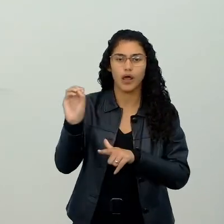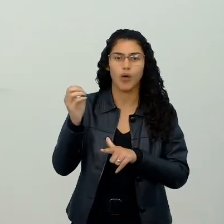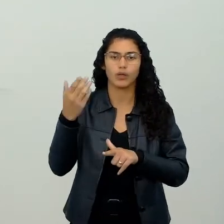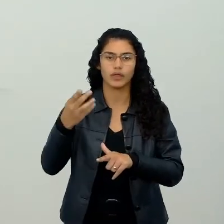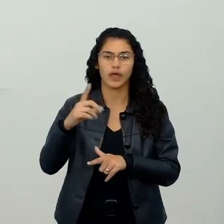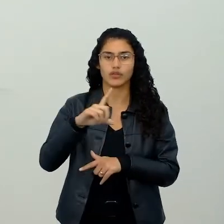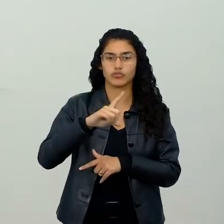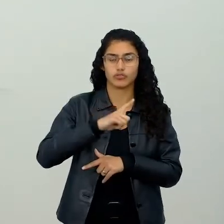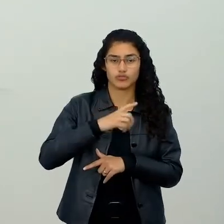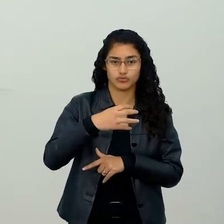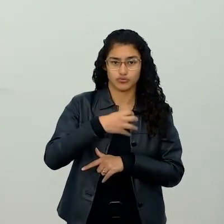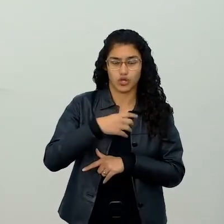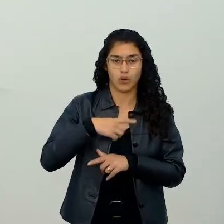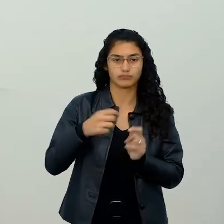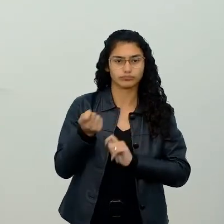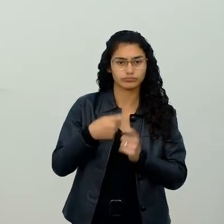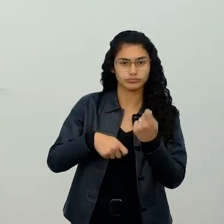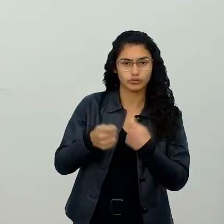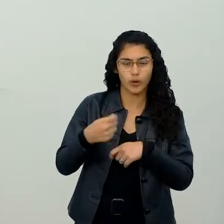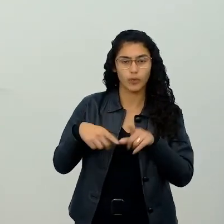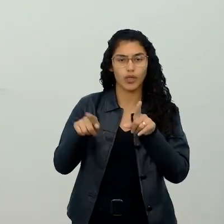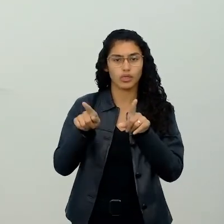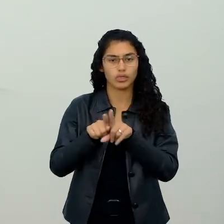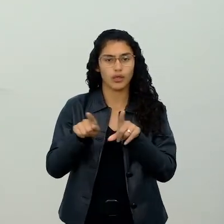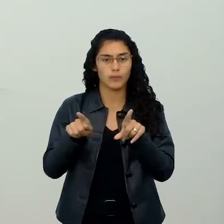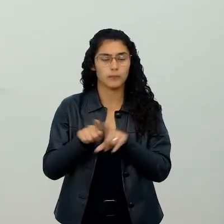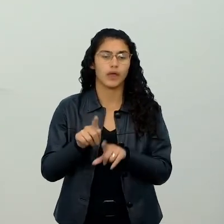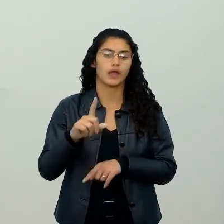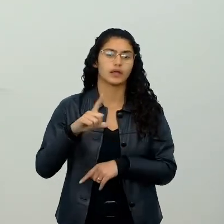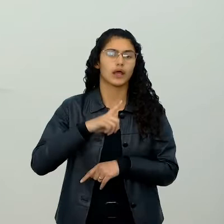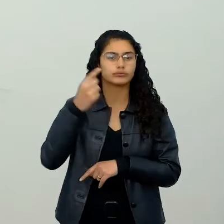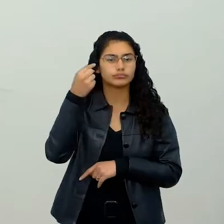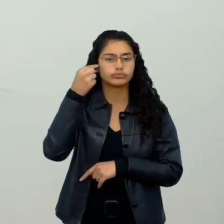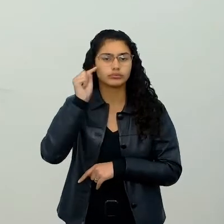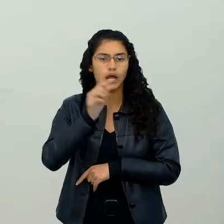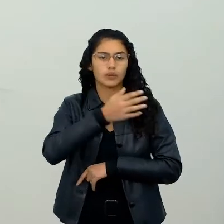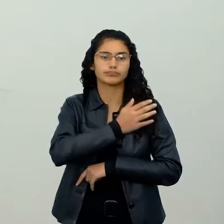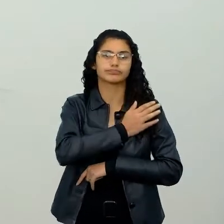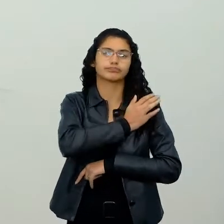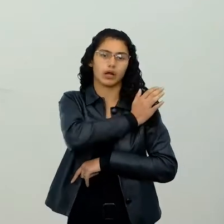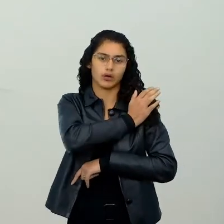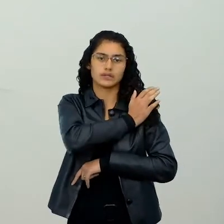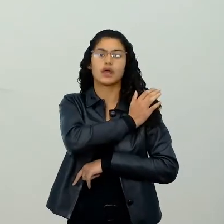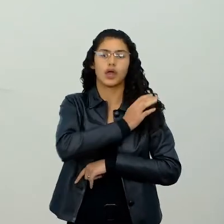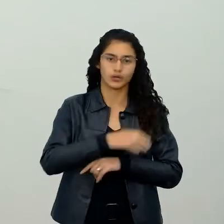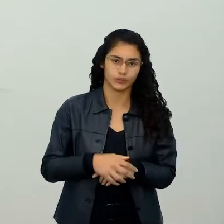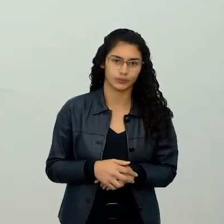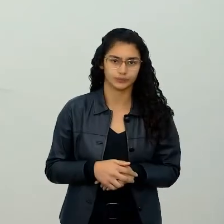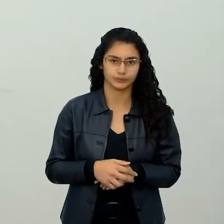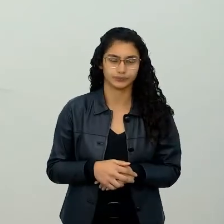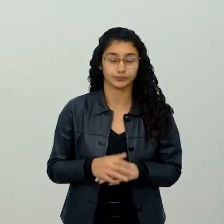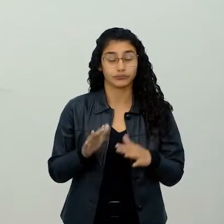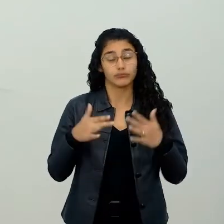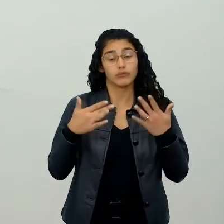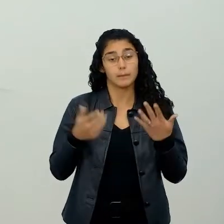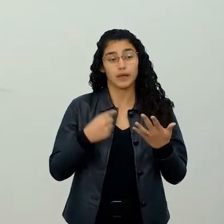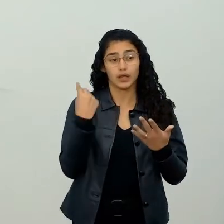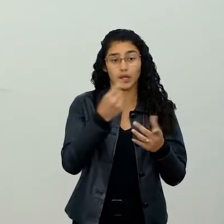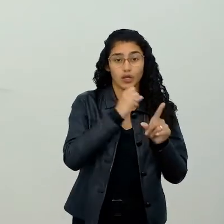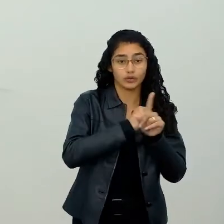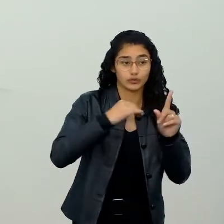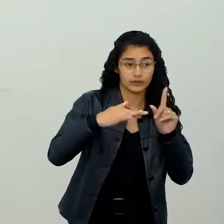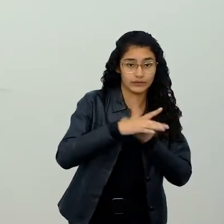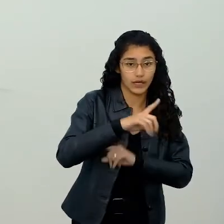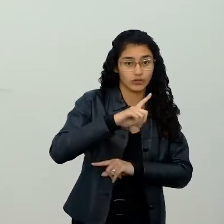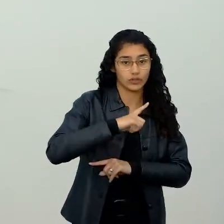de modos de produção econômica, que também existiram essa ideia do racismo também, ou da raça, né? Mas na nossa